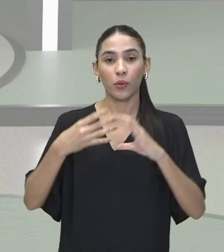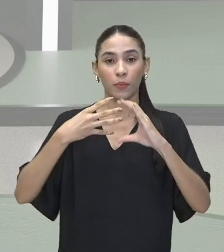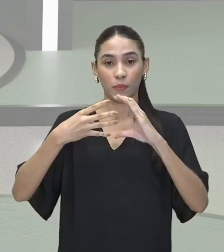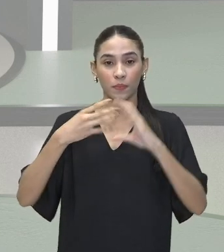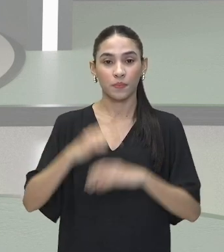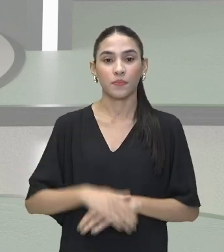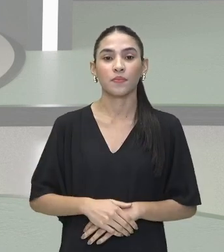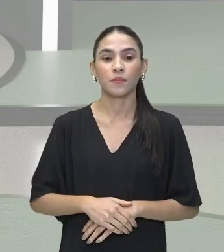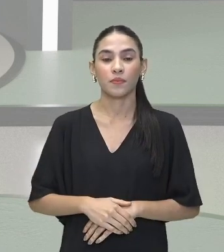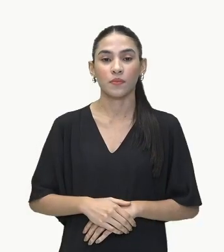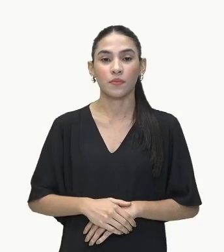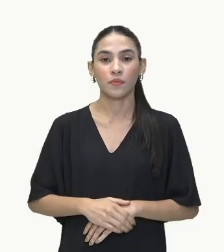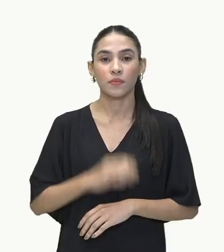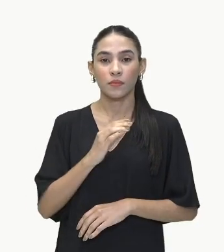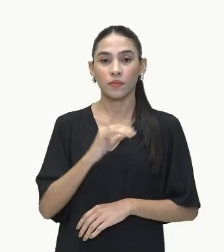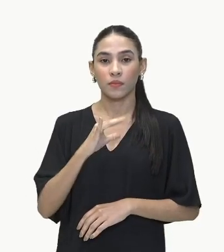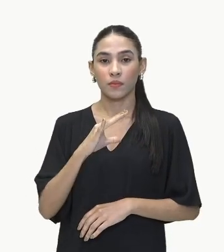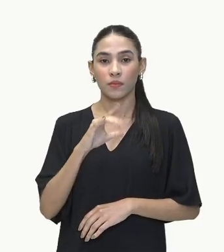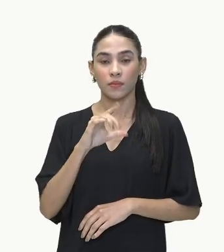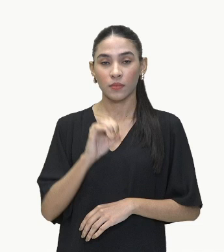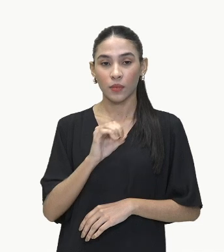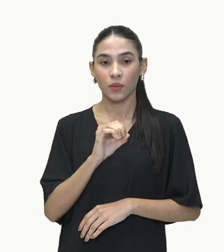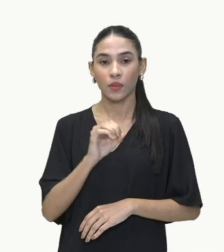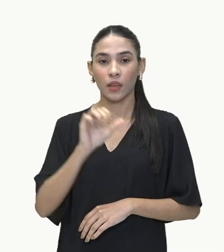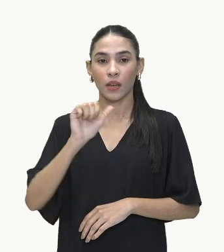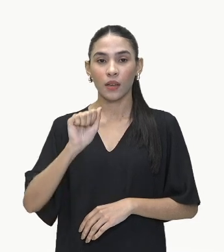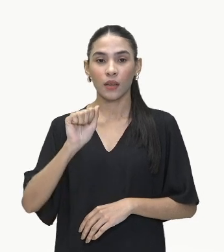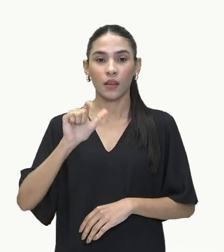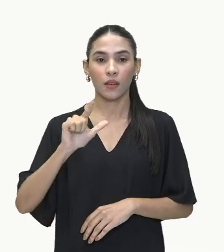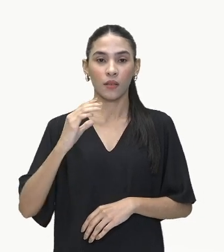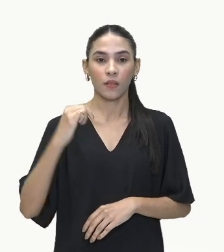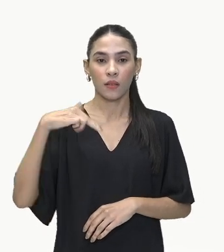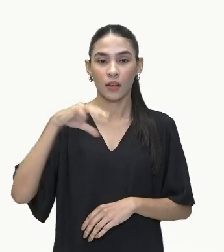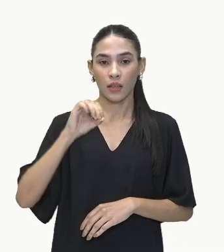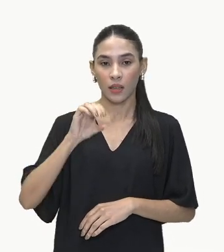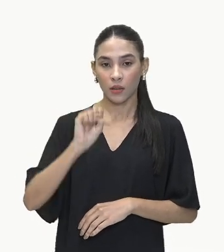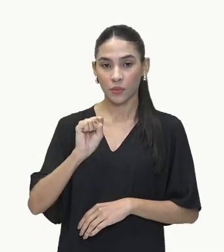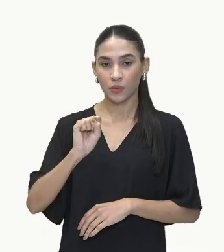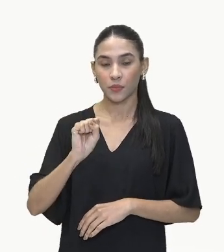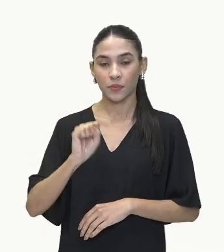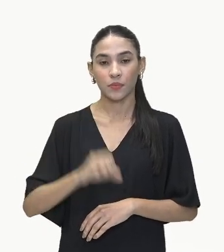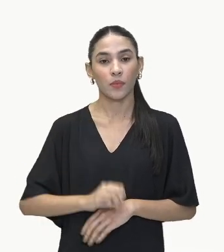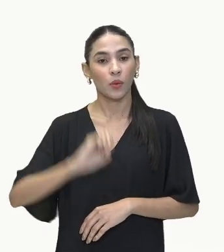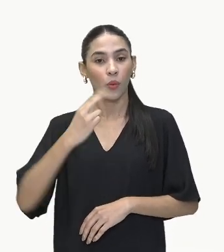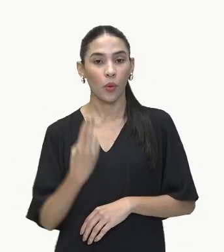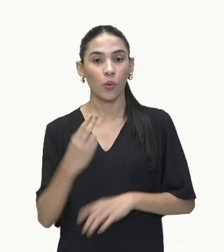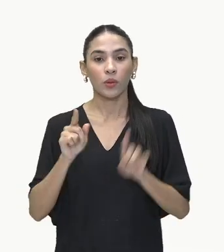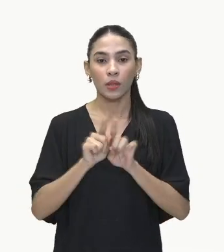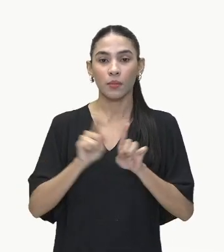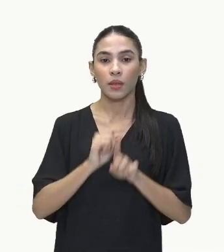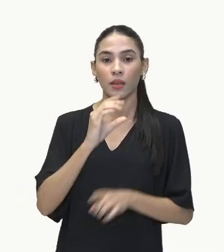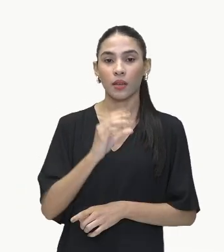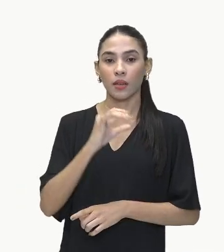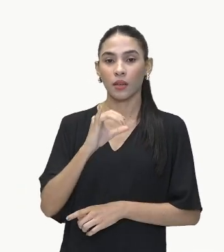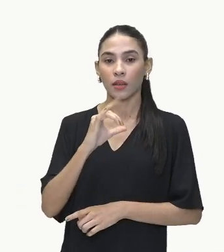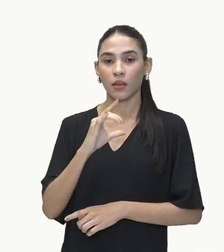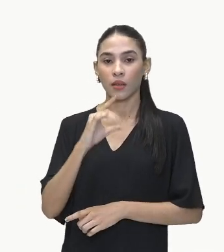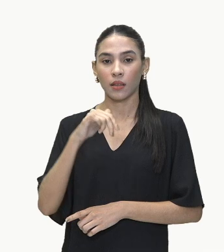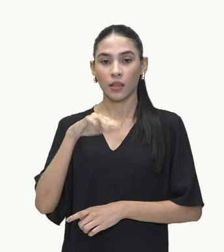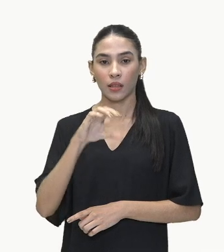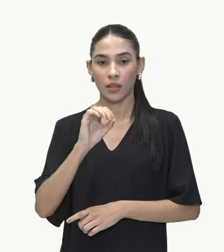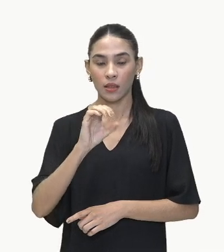os cicloalcanos. Vamos ver o conceito. Os cicloalcanos, ou também conhecido como